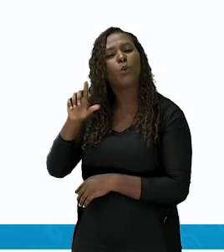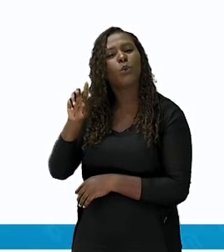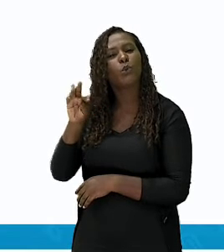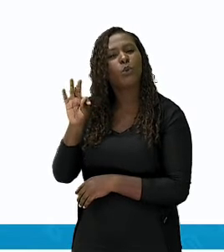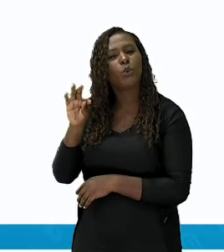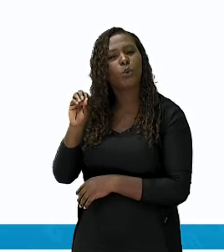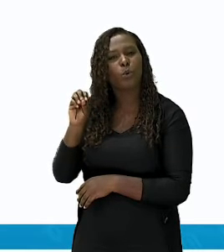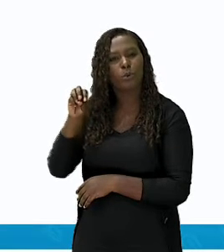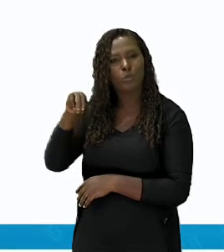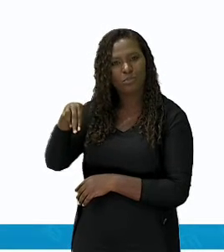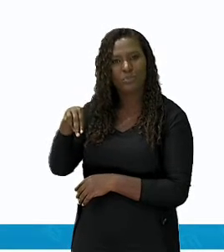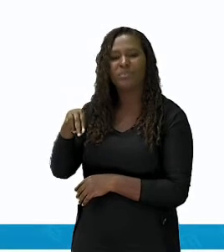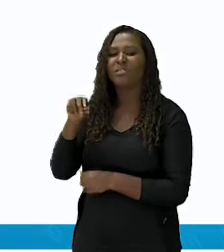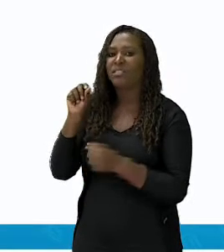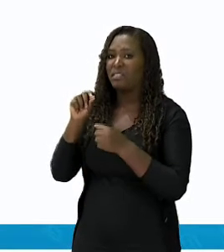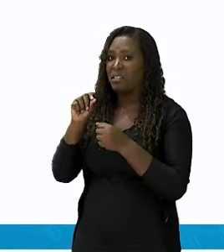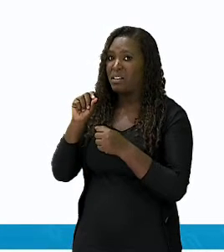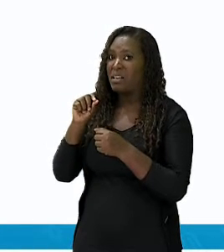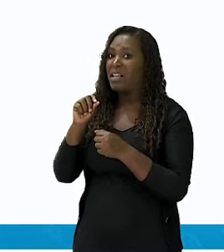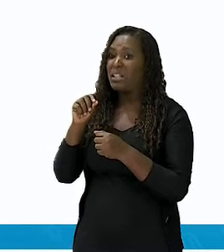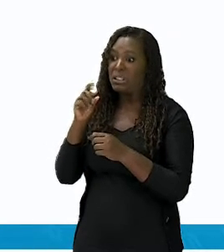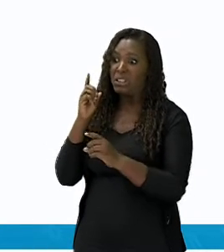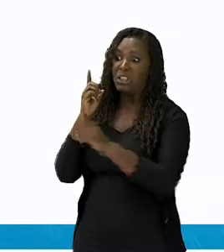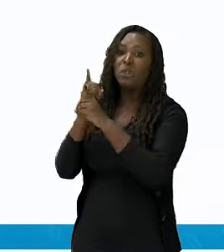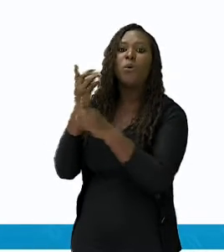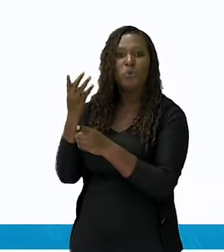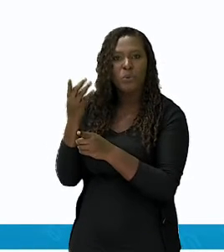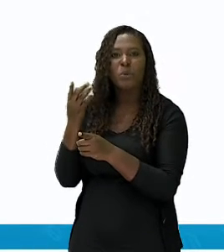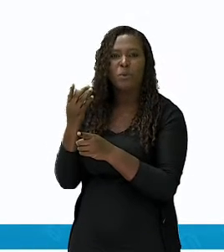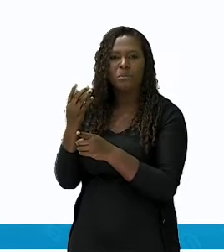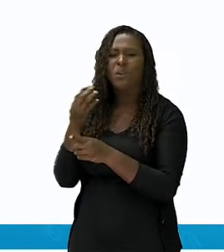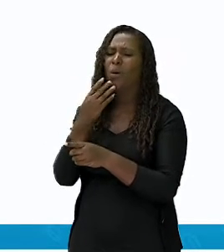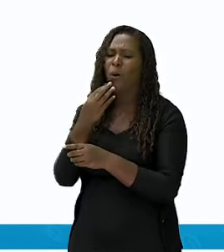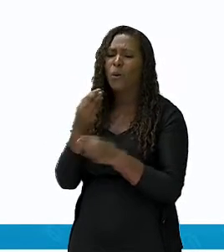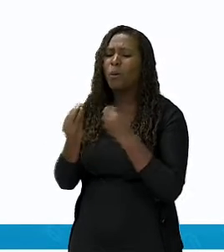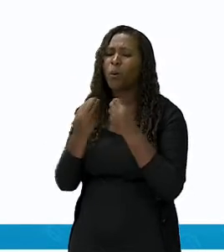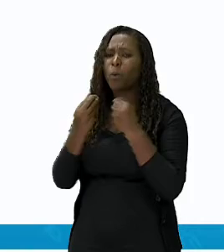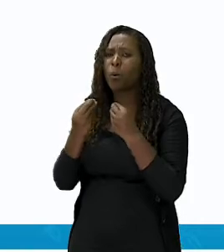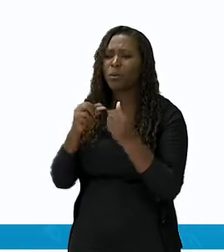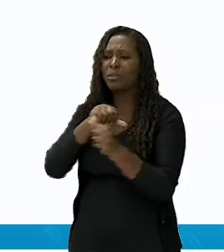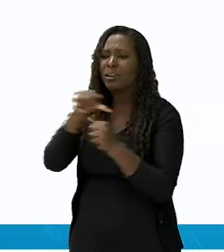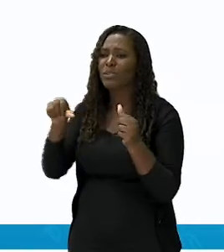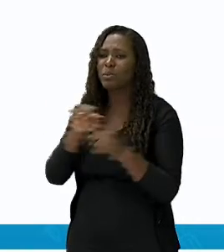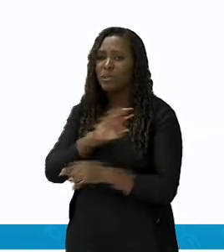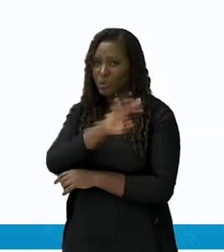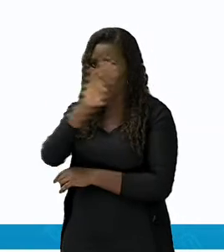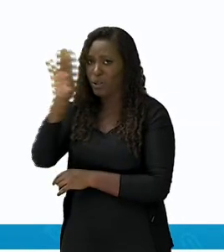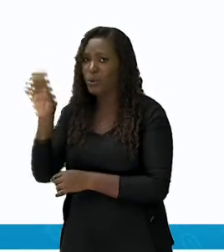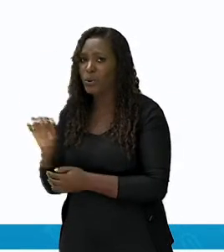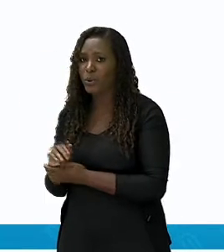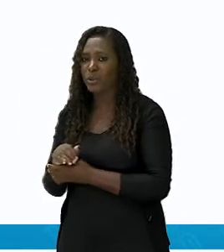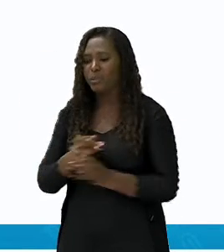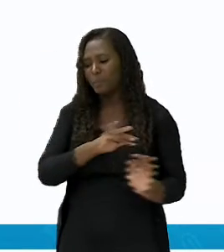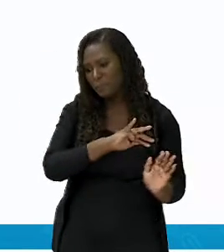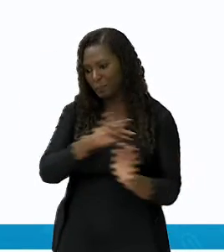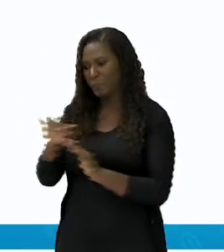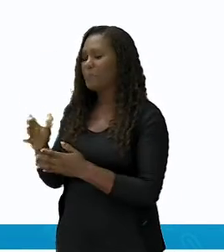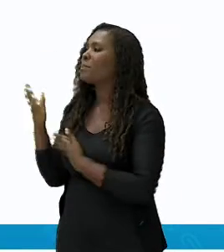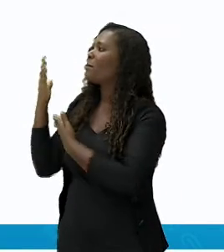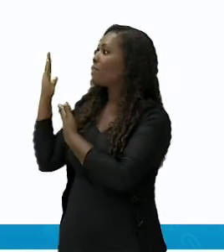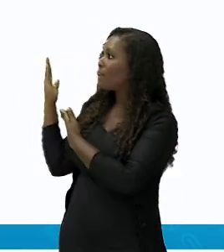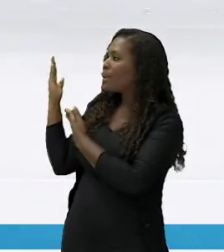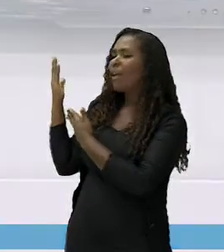arco-íris. E agora nós vamos falar do cubismo. Aí é mais um tipo de arte que